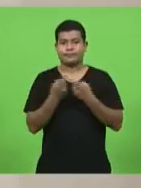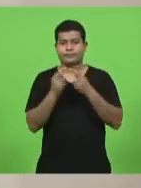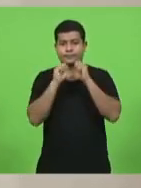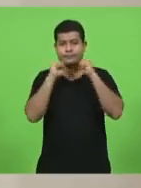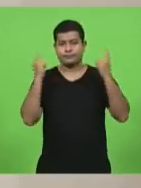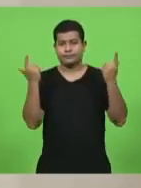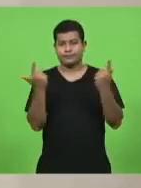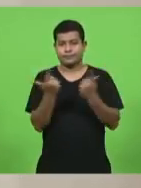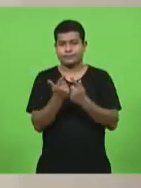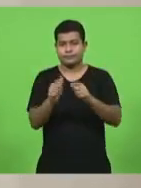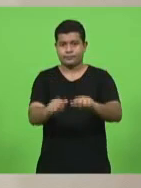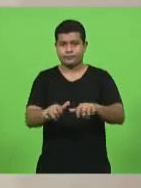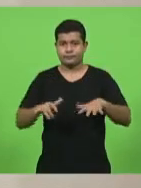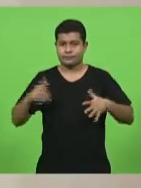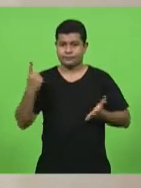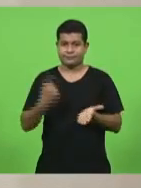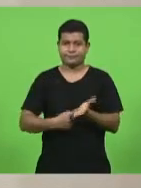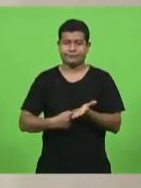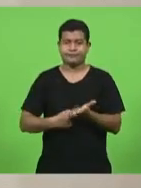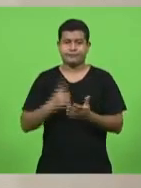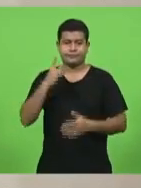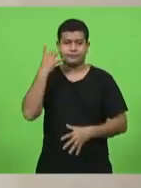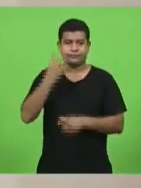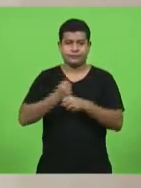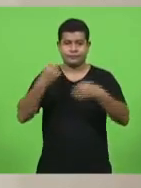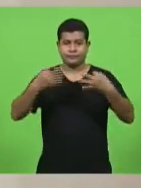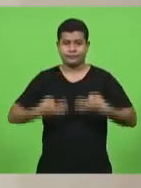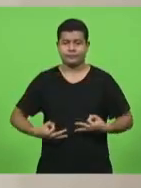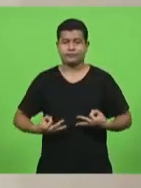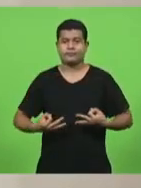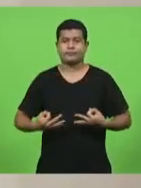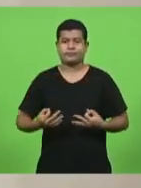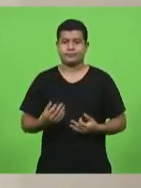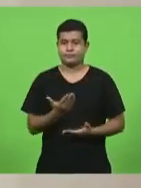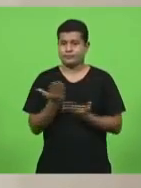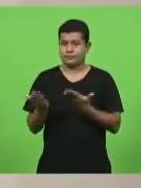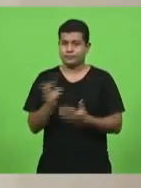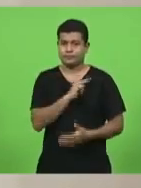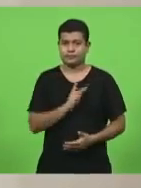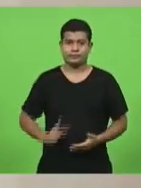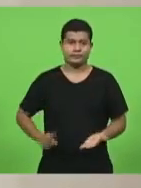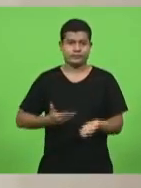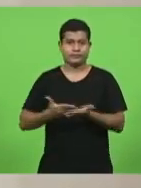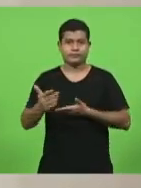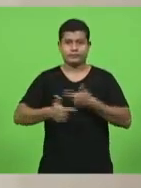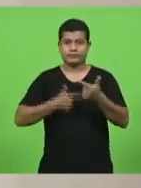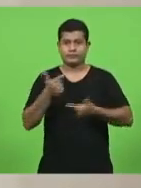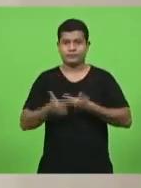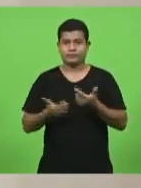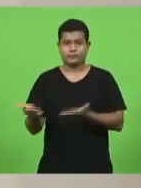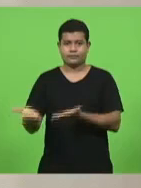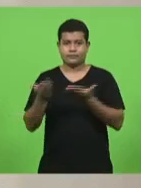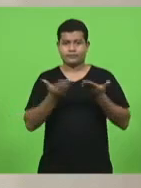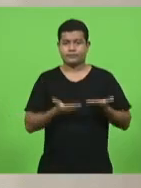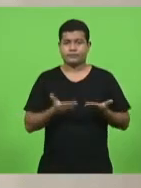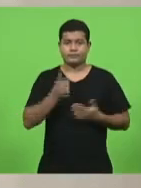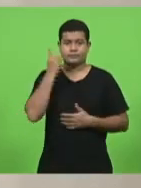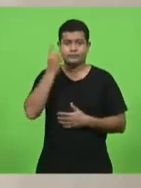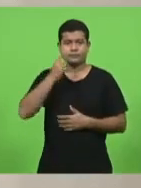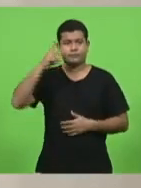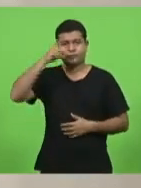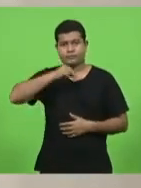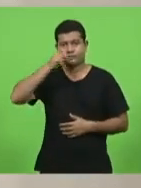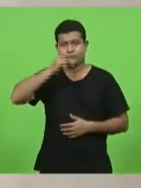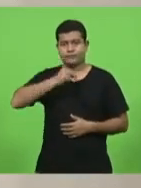a Assembleia Legislativa em sessão ordinária. Havendo o coro regimental, o senhor presidente declarou abertos os trabalhos e convidou o senhor deputado Kennedy